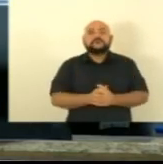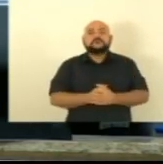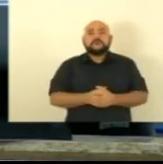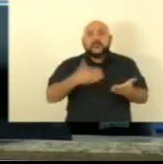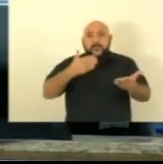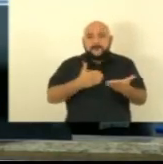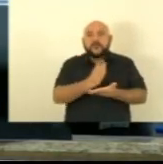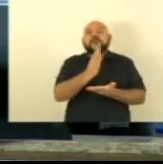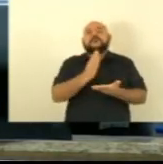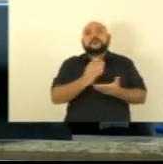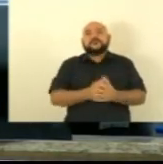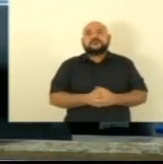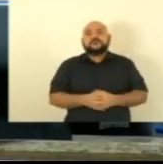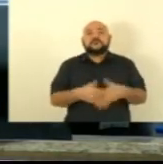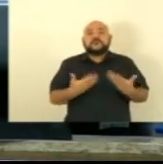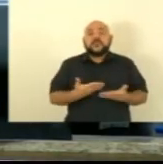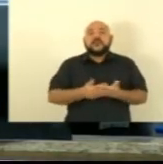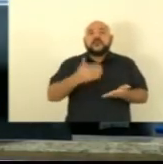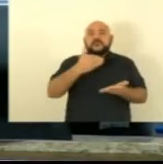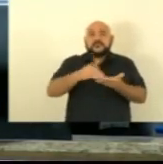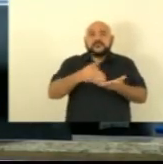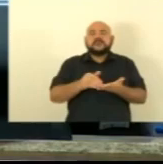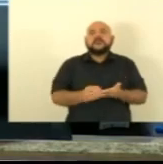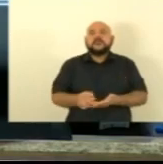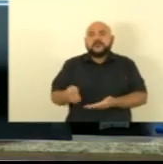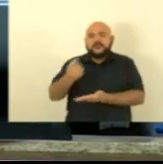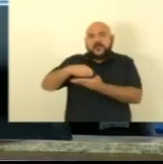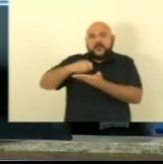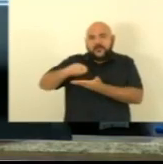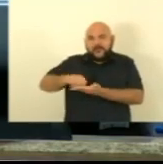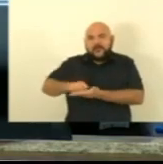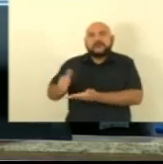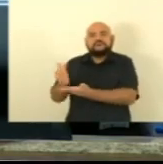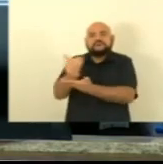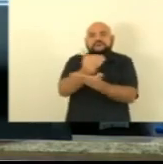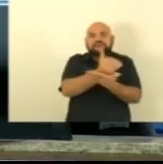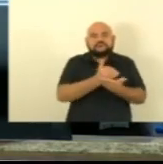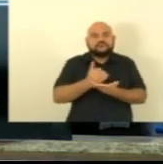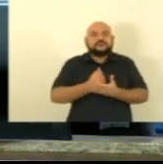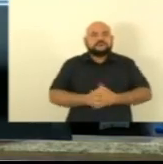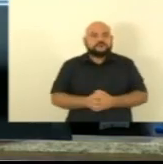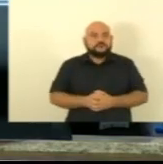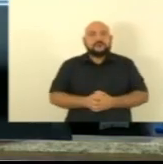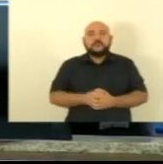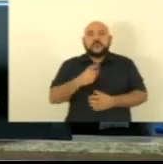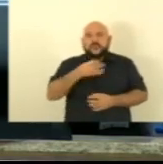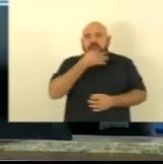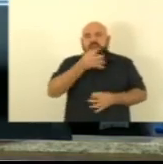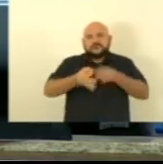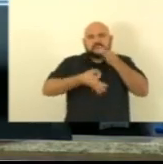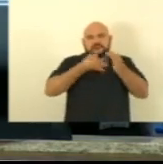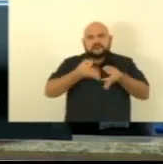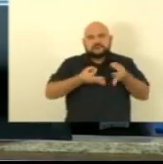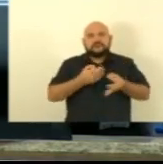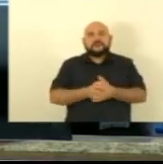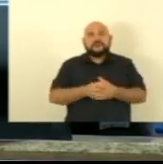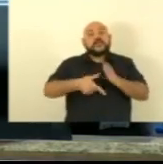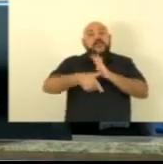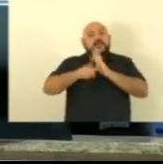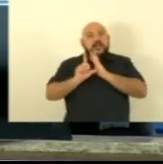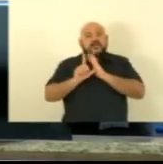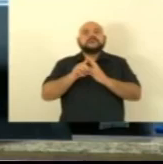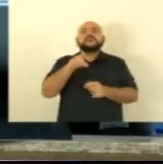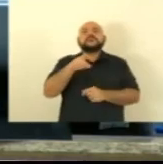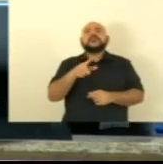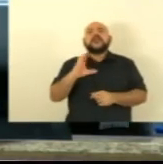A Secretaria para a extração dos autógrafos. Pela ordem, senhor presidente. Apenas para justificar o voto. Ok. Antes eu vou ouvir o deputado